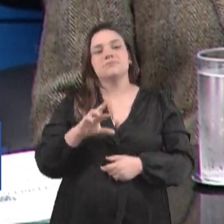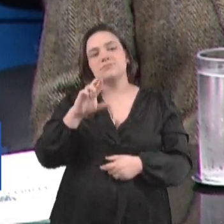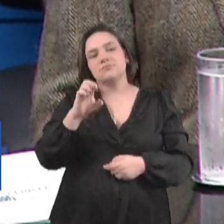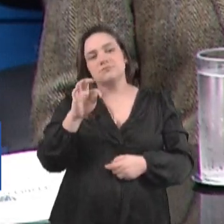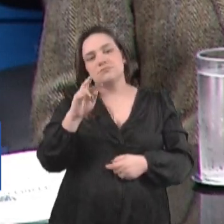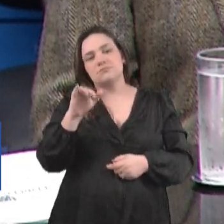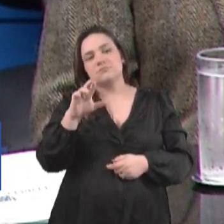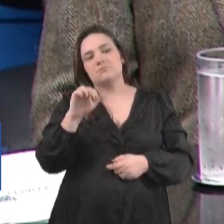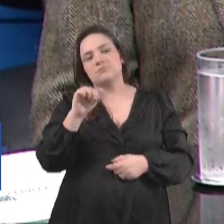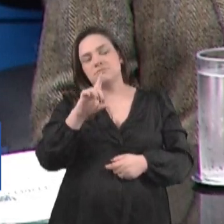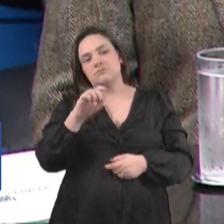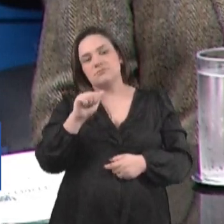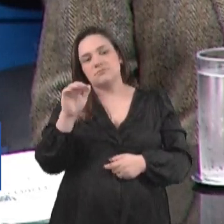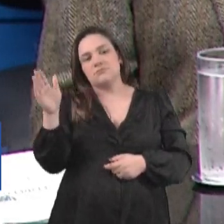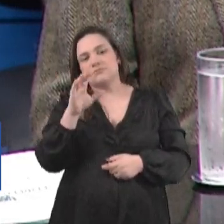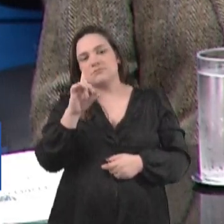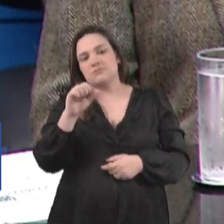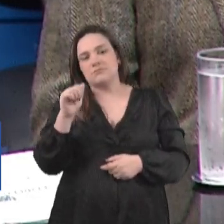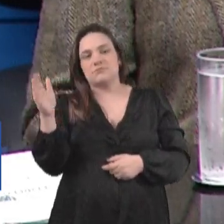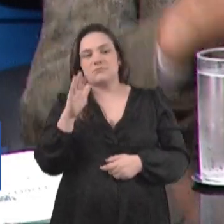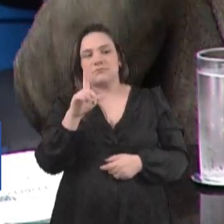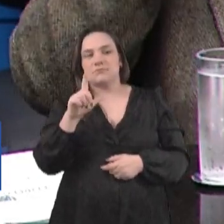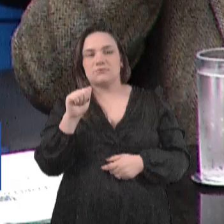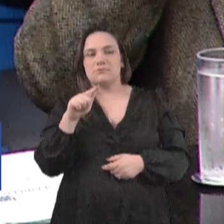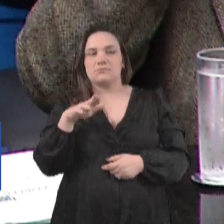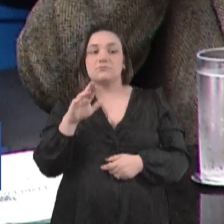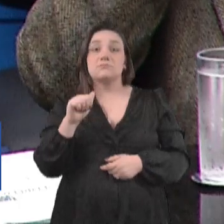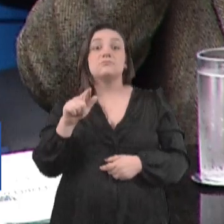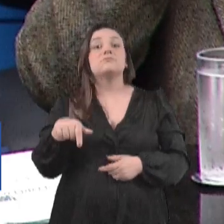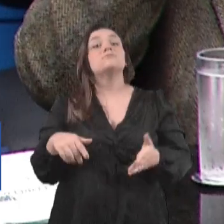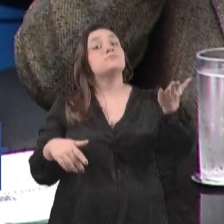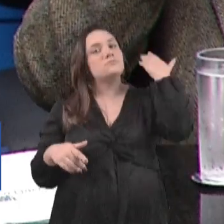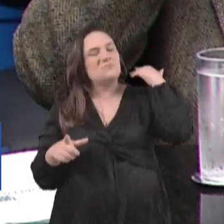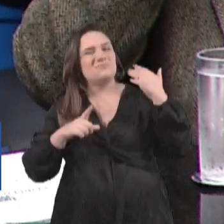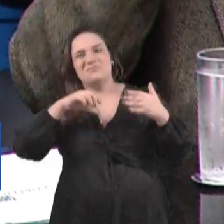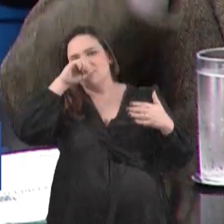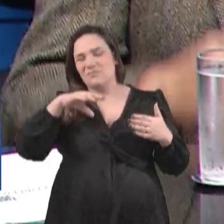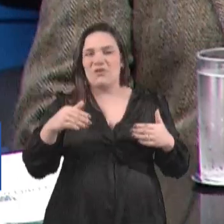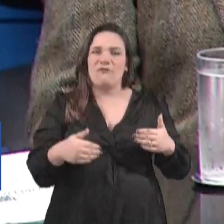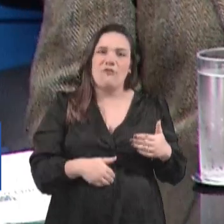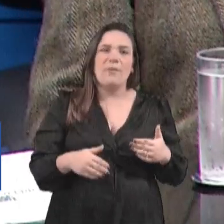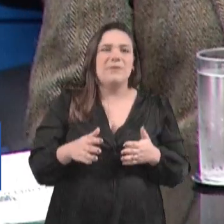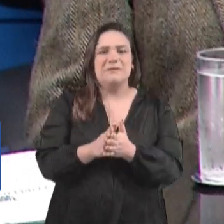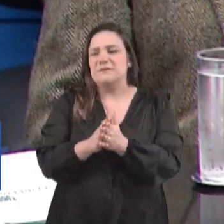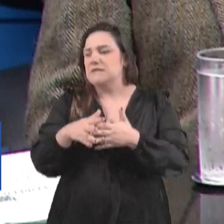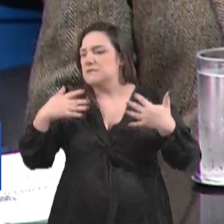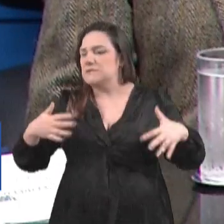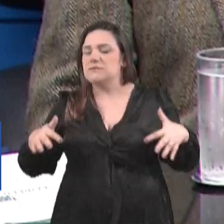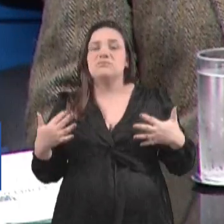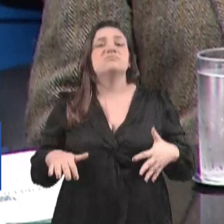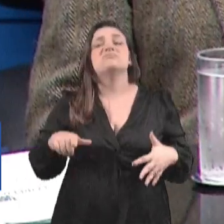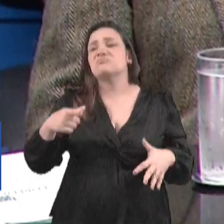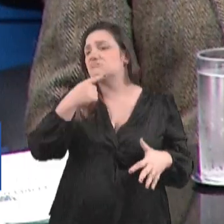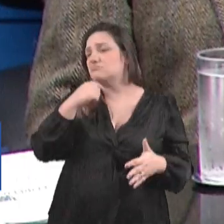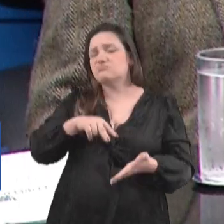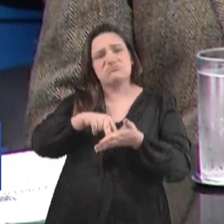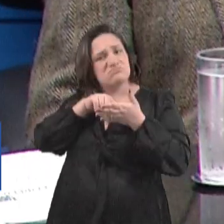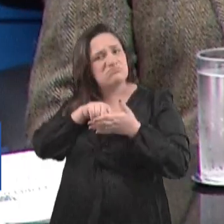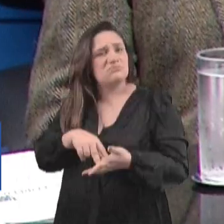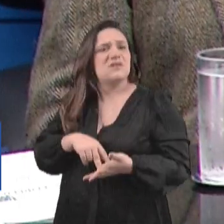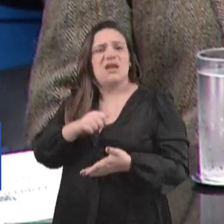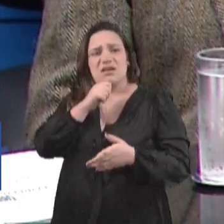meio à devastação da guerra, quando a violência impunha medo, fome e desespero, manteve-se firme,